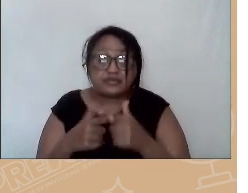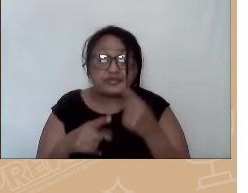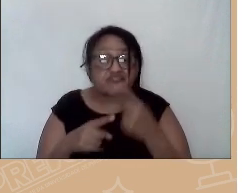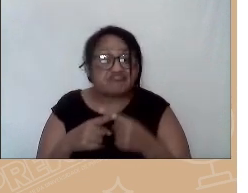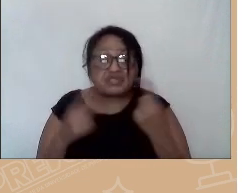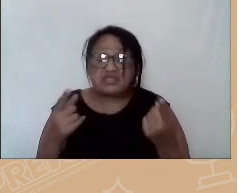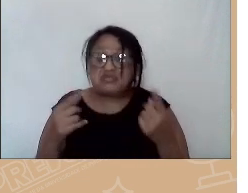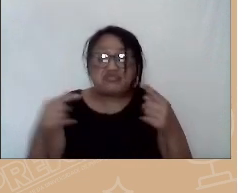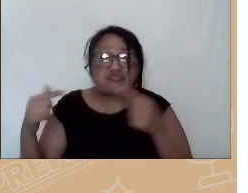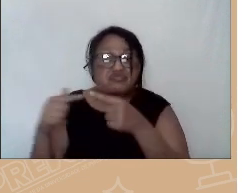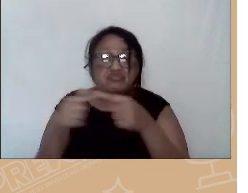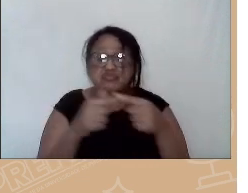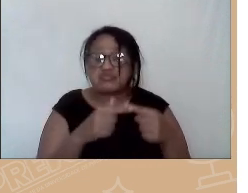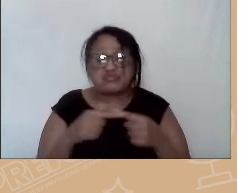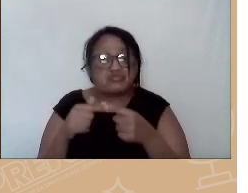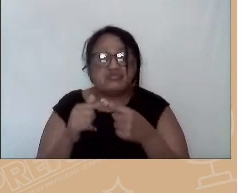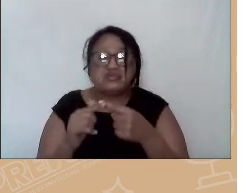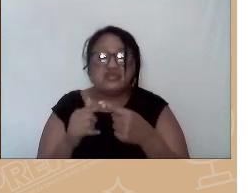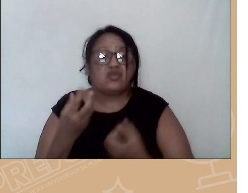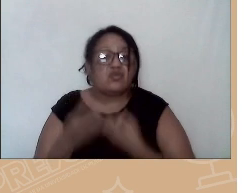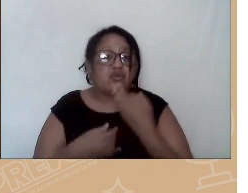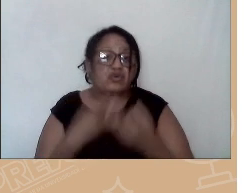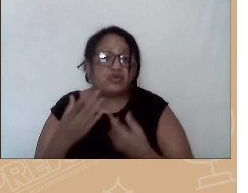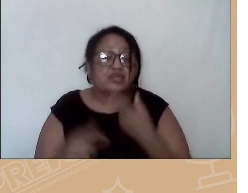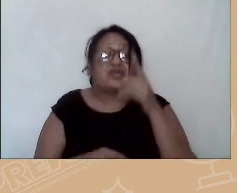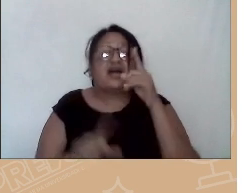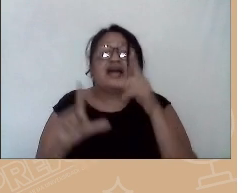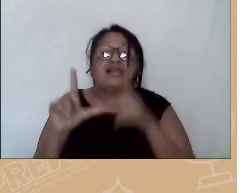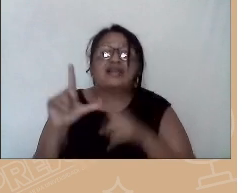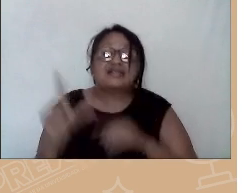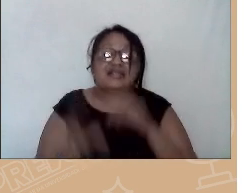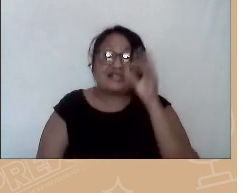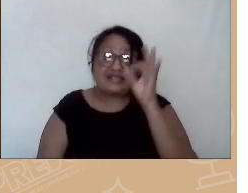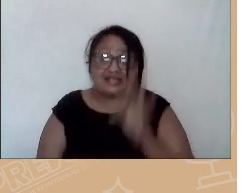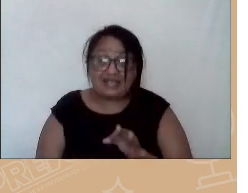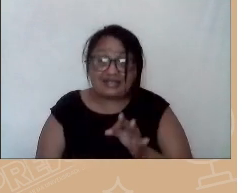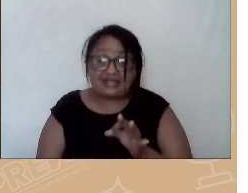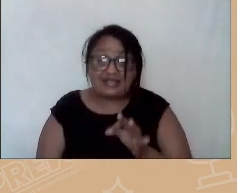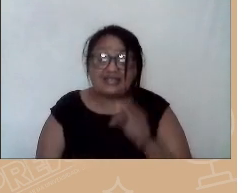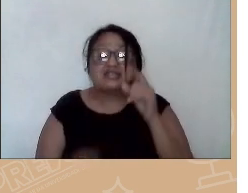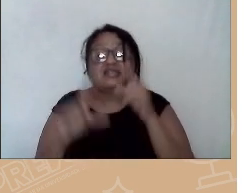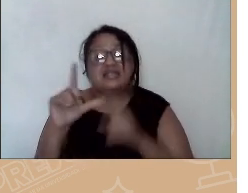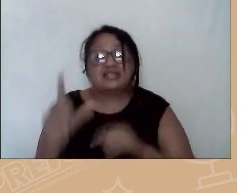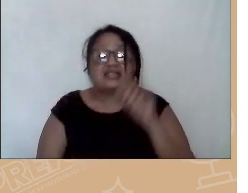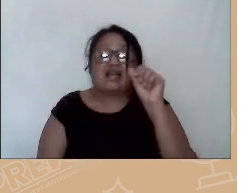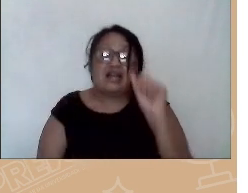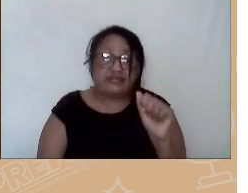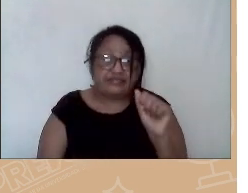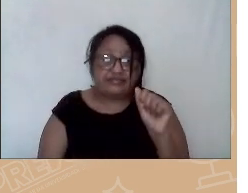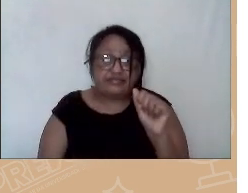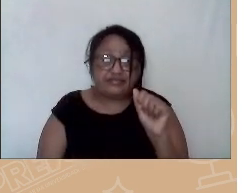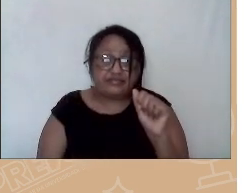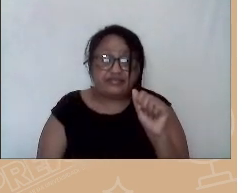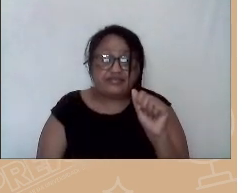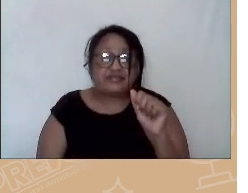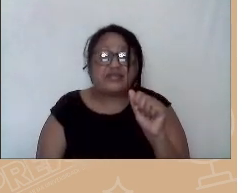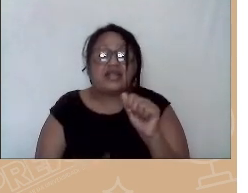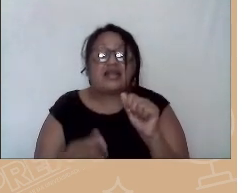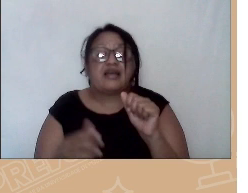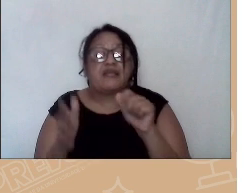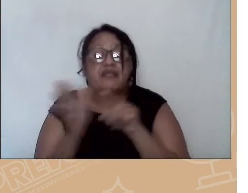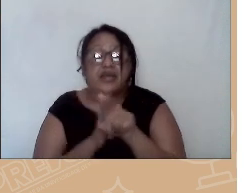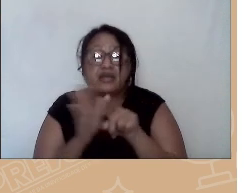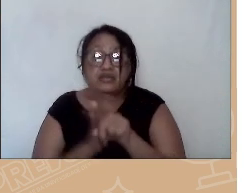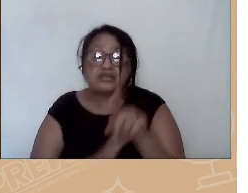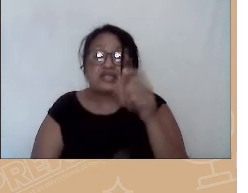poema a alternativa correta então é a letra A questão 6 gabarito